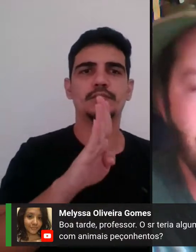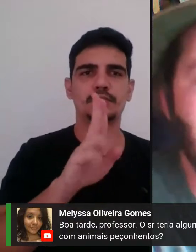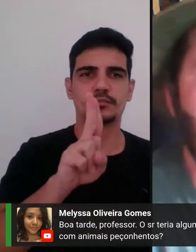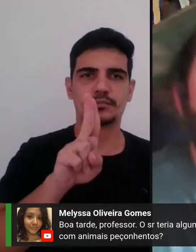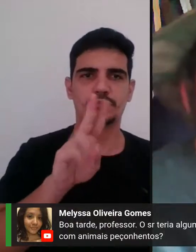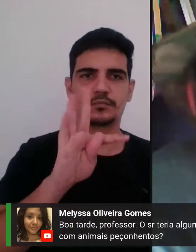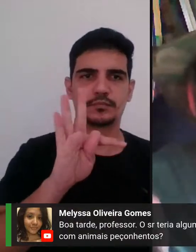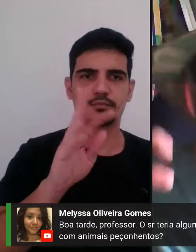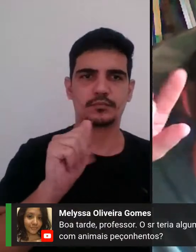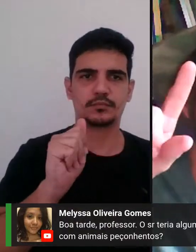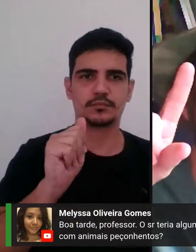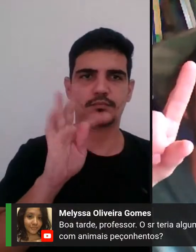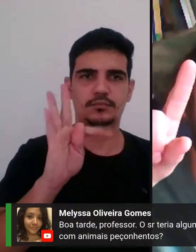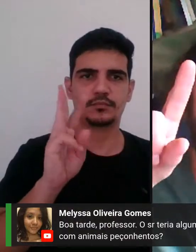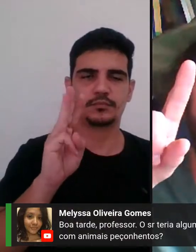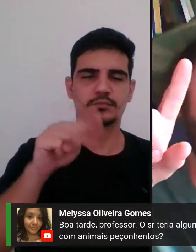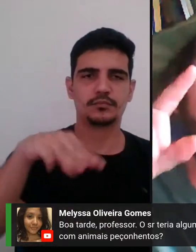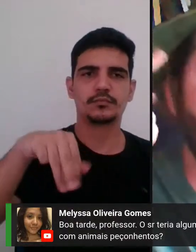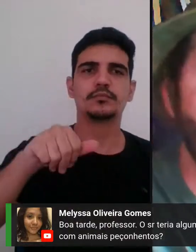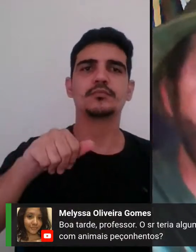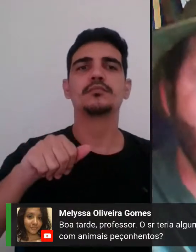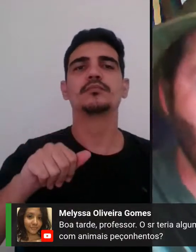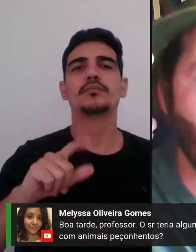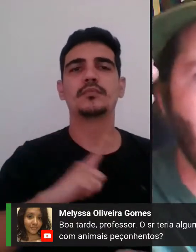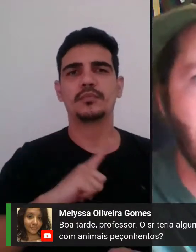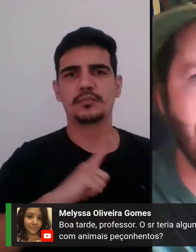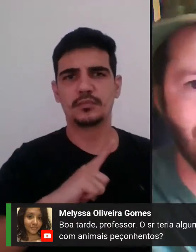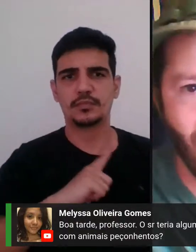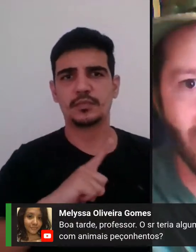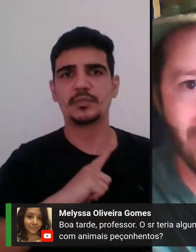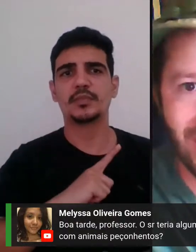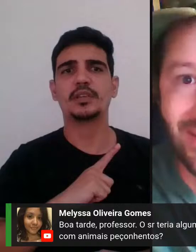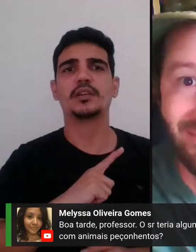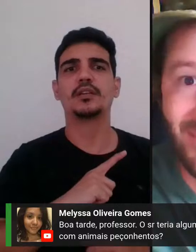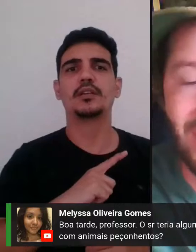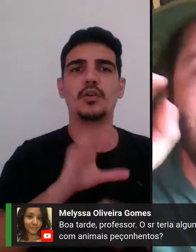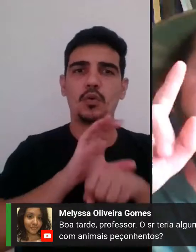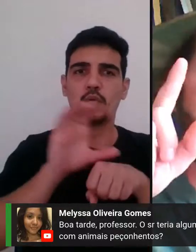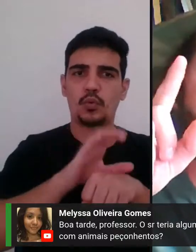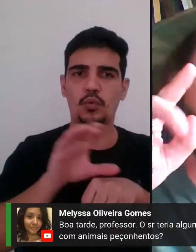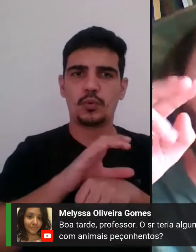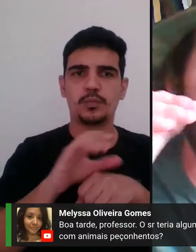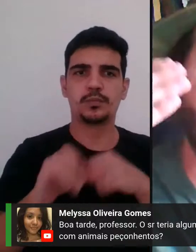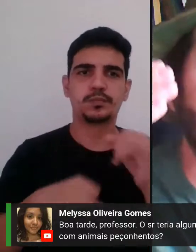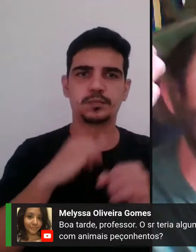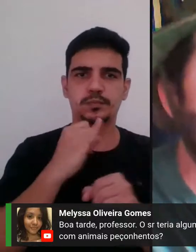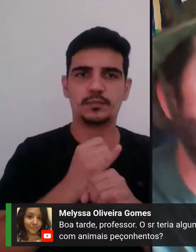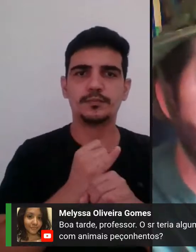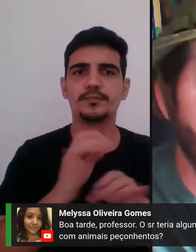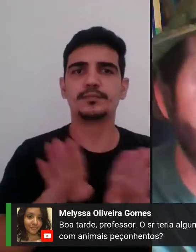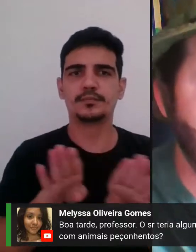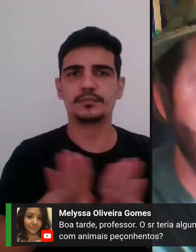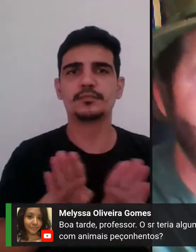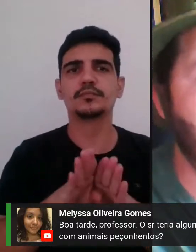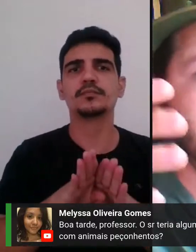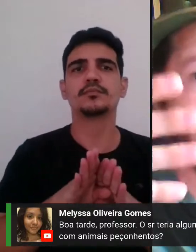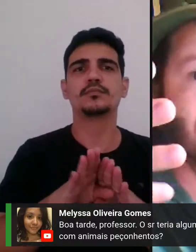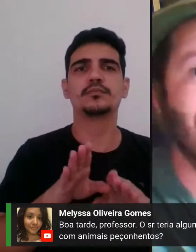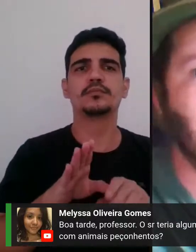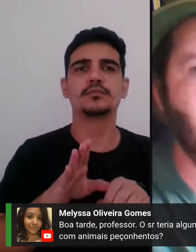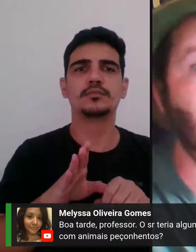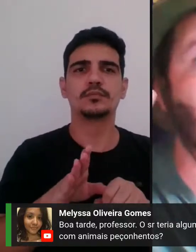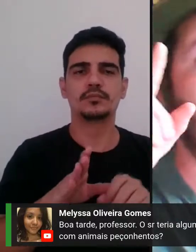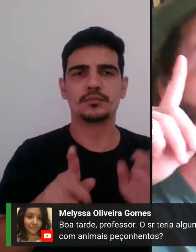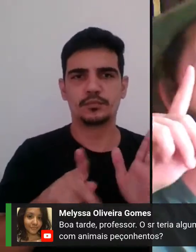site deles. Eles têm uns programas para fazer cursos online com eles. Eles têm programas de estágios, para